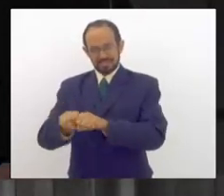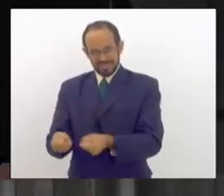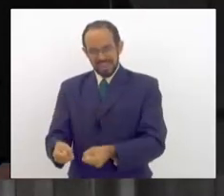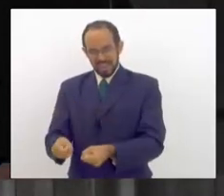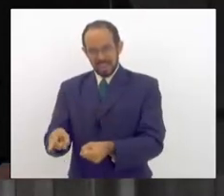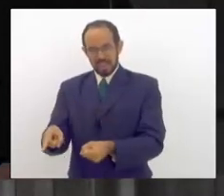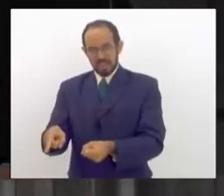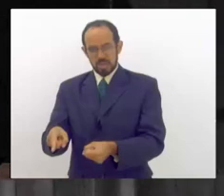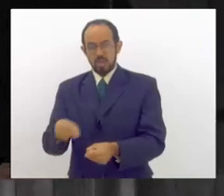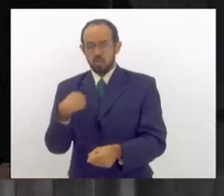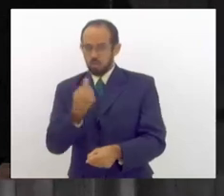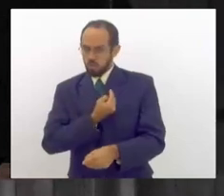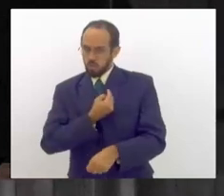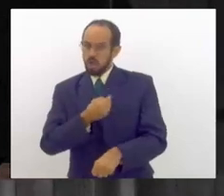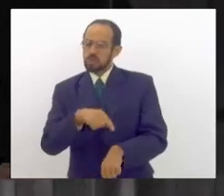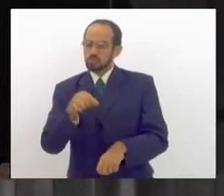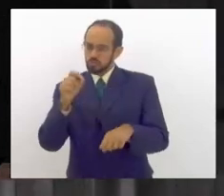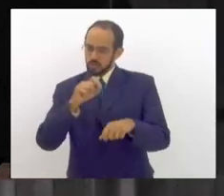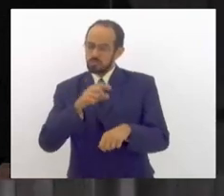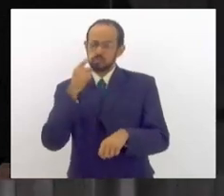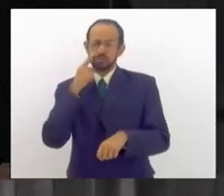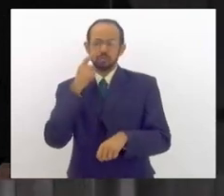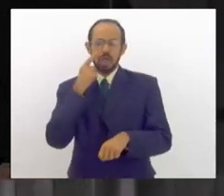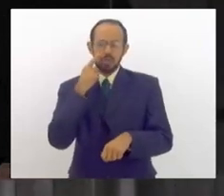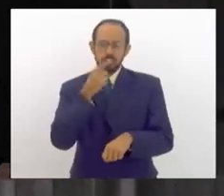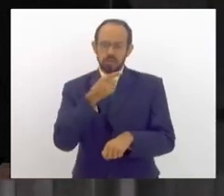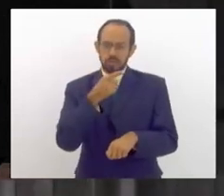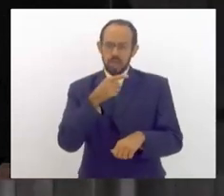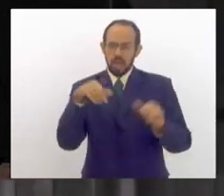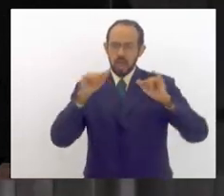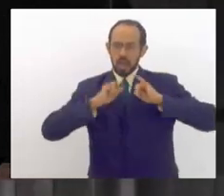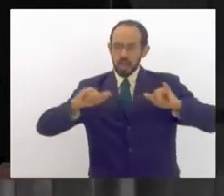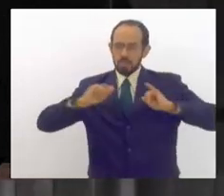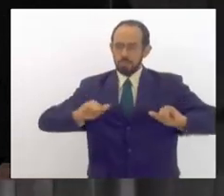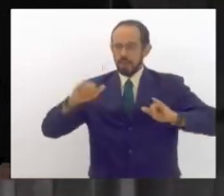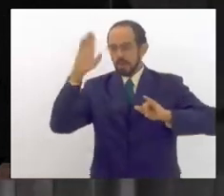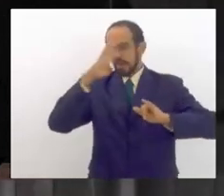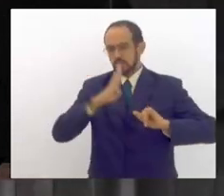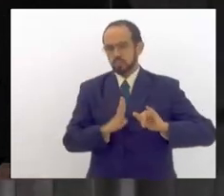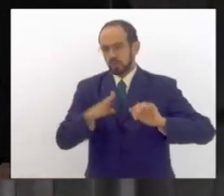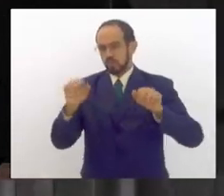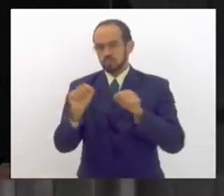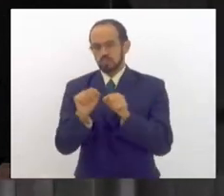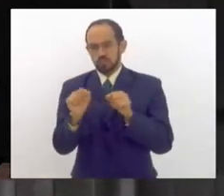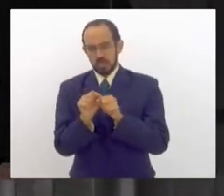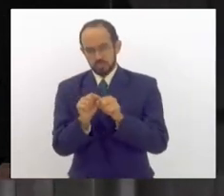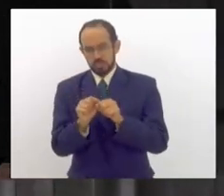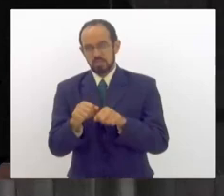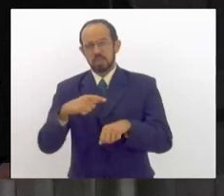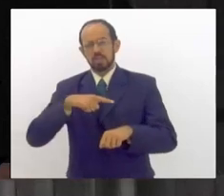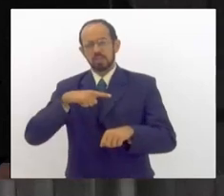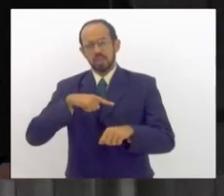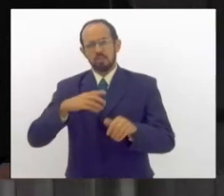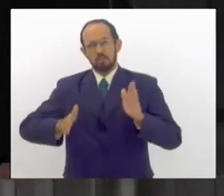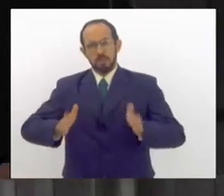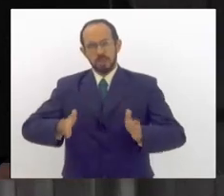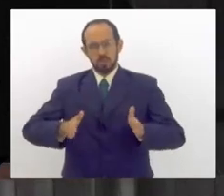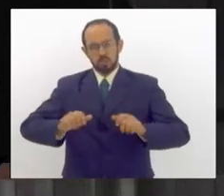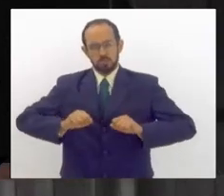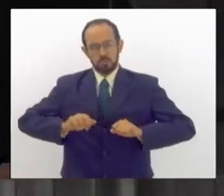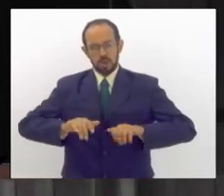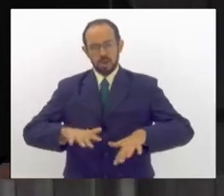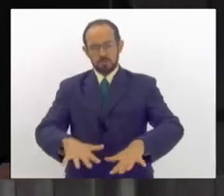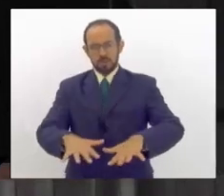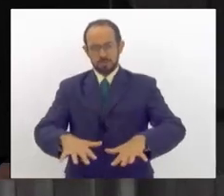nós estaremos com os olhos bem abertos. A campanha nacional foi lançada, nós tivemos aí um período de pandemia, que as